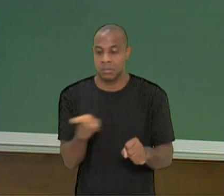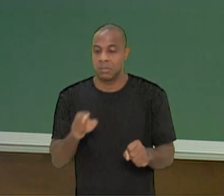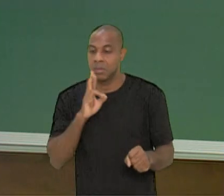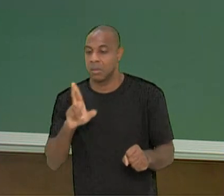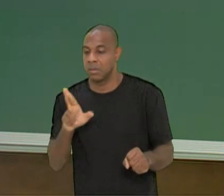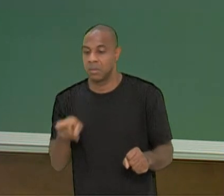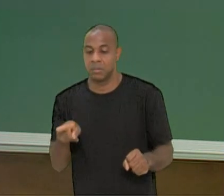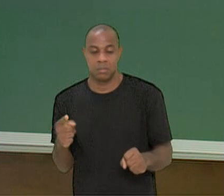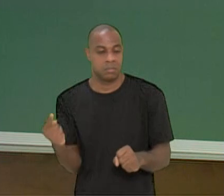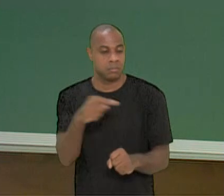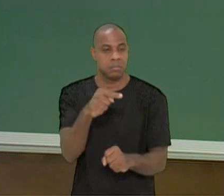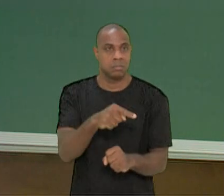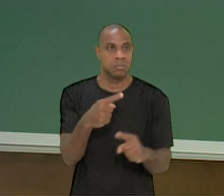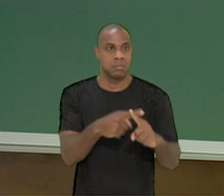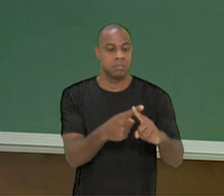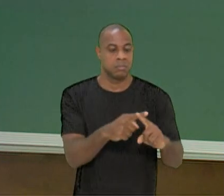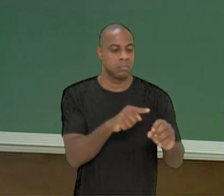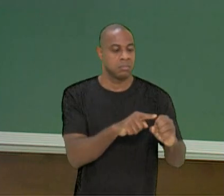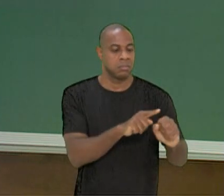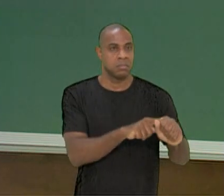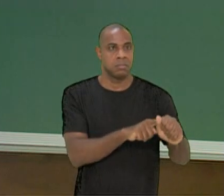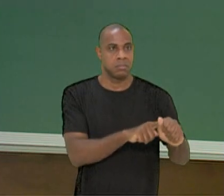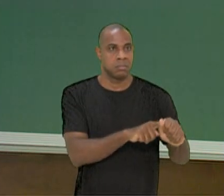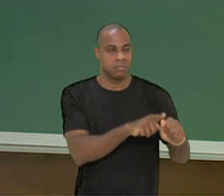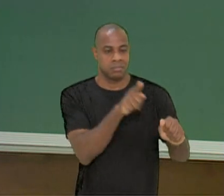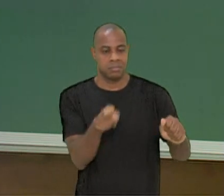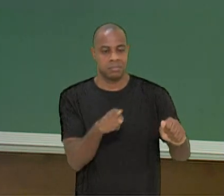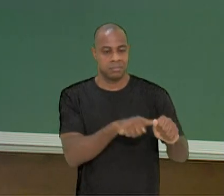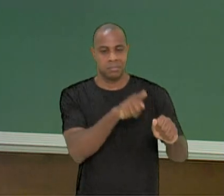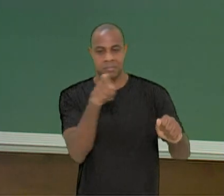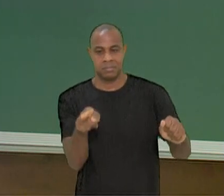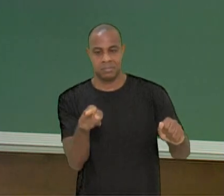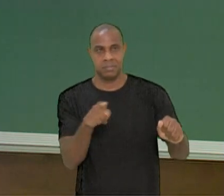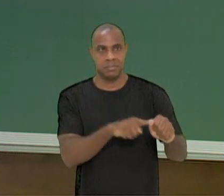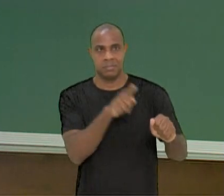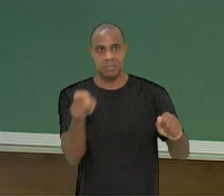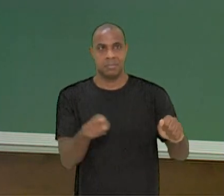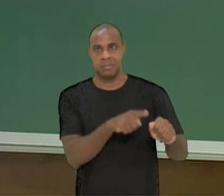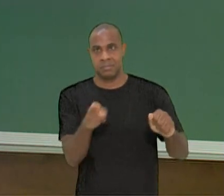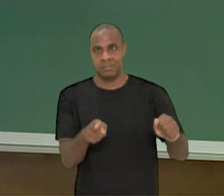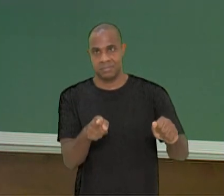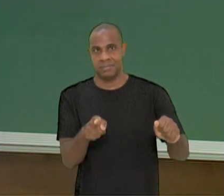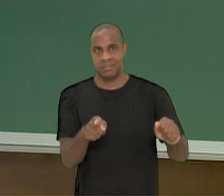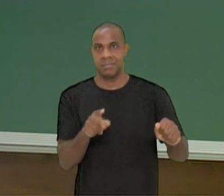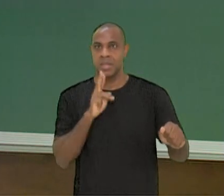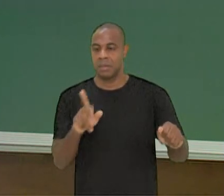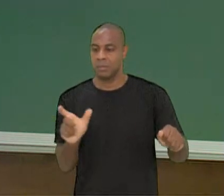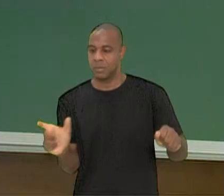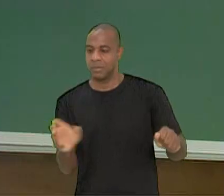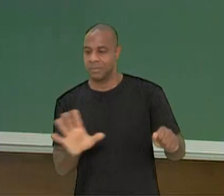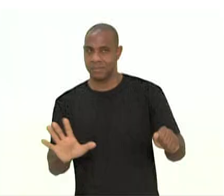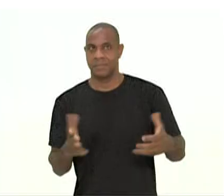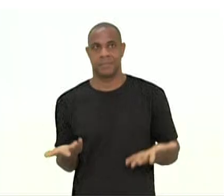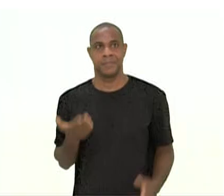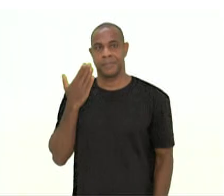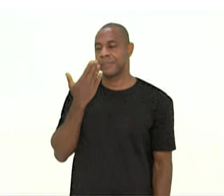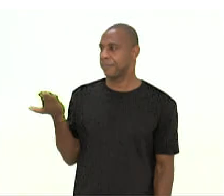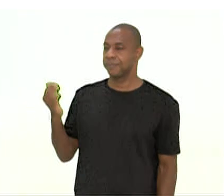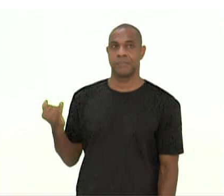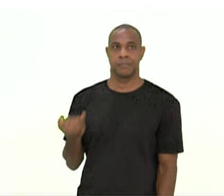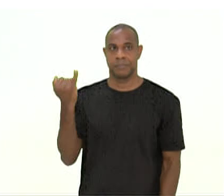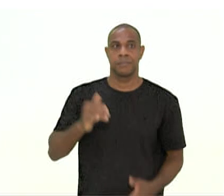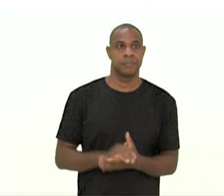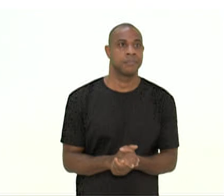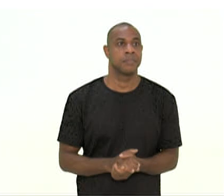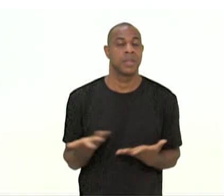dessa multiplicação. Ou seja, o uso da propriedade distributiva. Tá bom? Importante. Embora